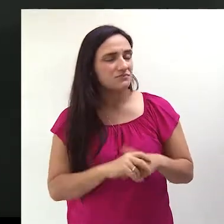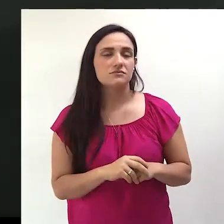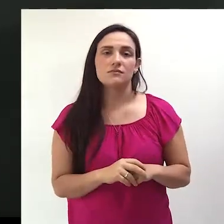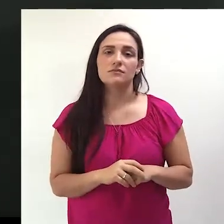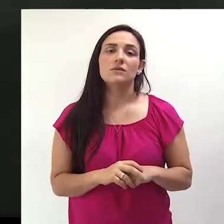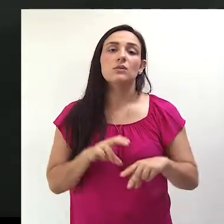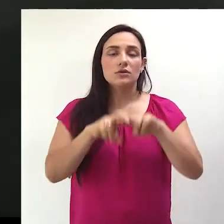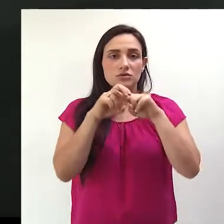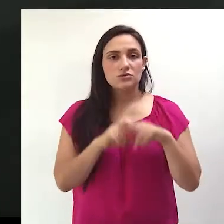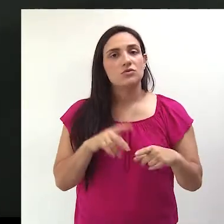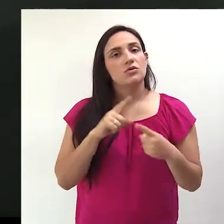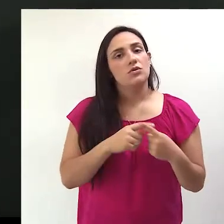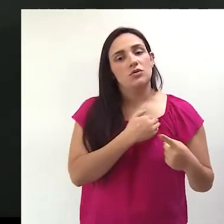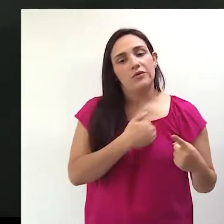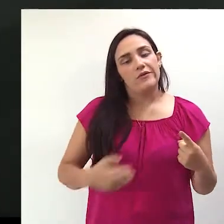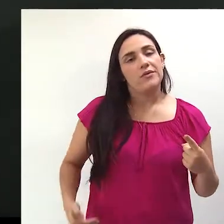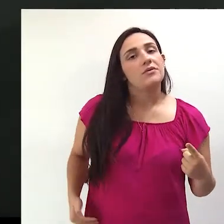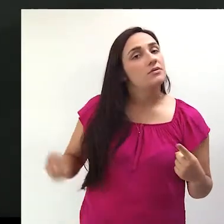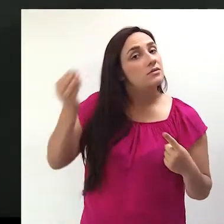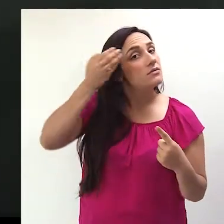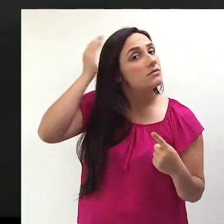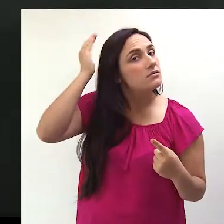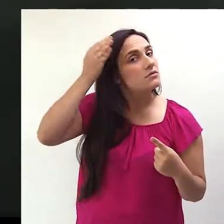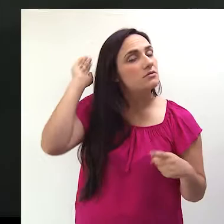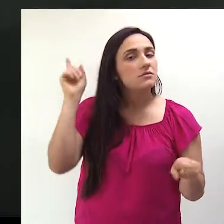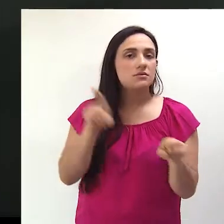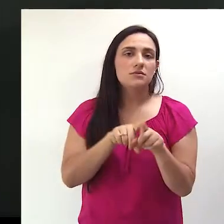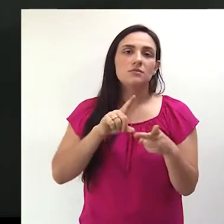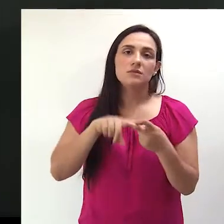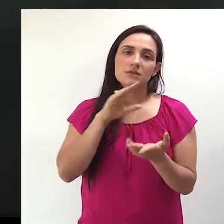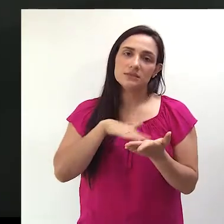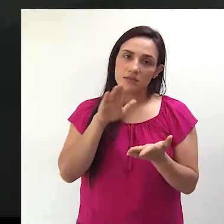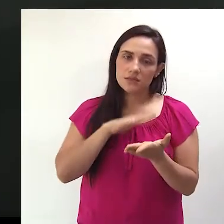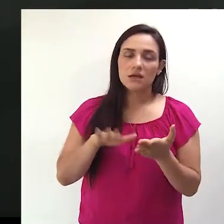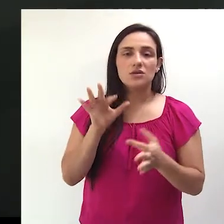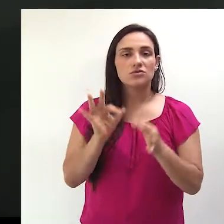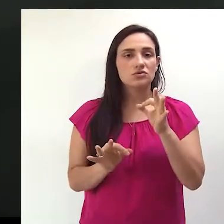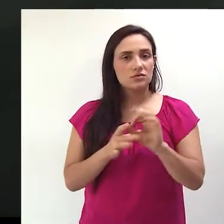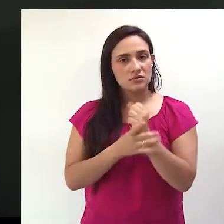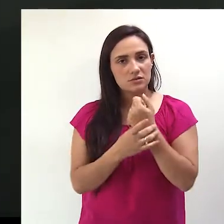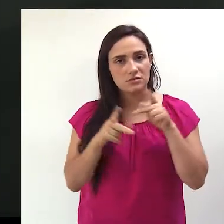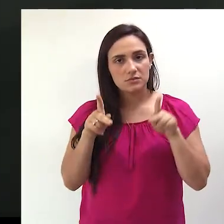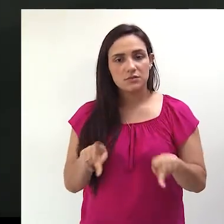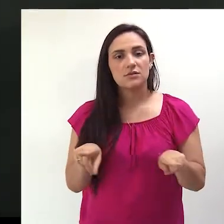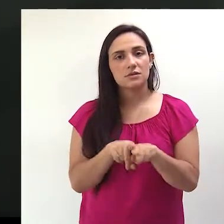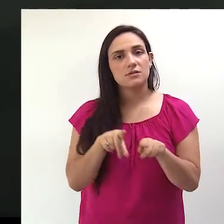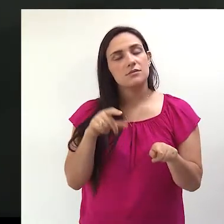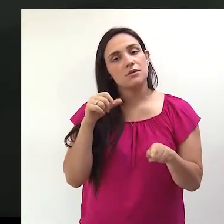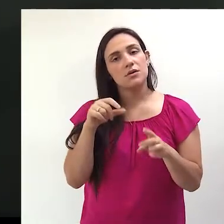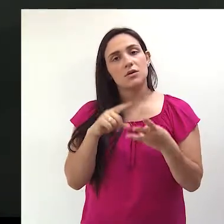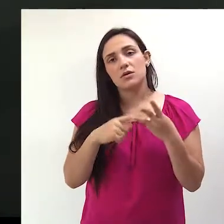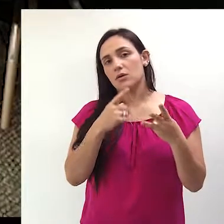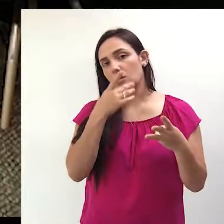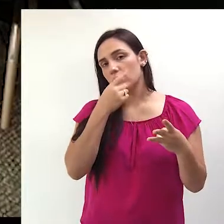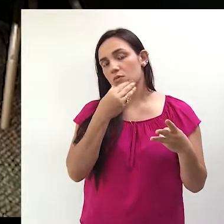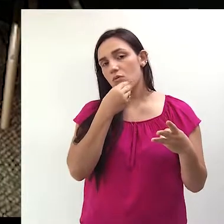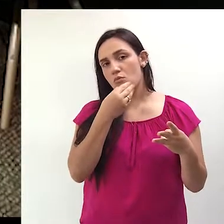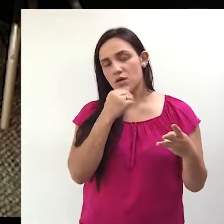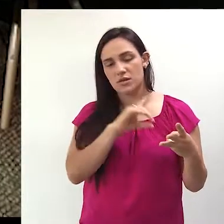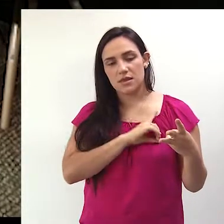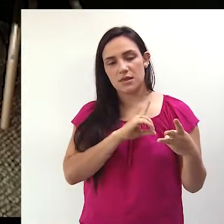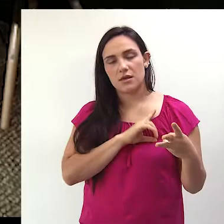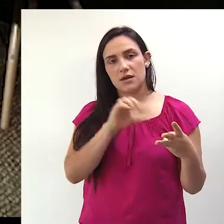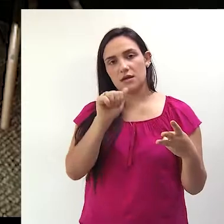administração, o governador Reinaldo, o secretário Dr. Antônio Carlos Videira, atualmente o Dr. Adriano, nosso delegado-geral, então eles tiveram